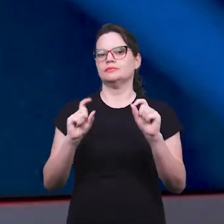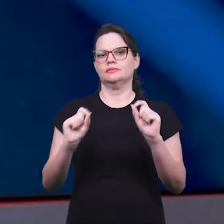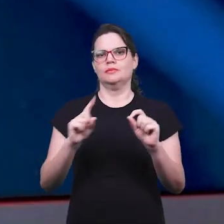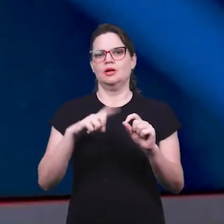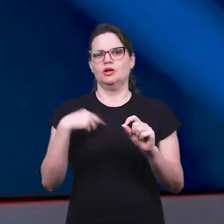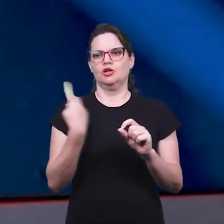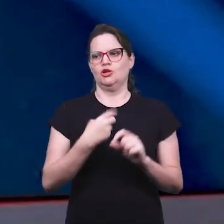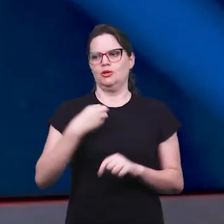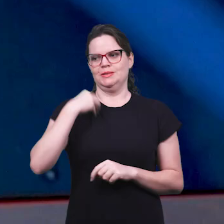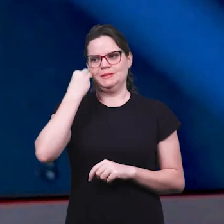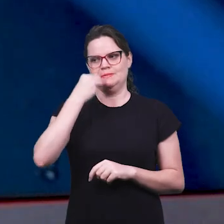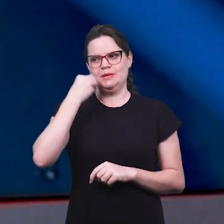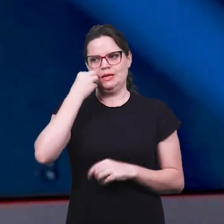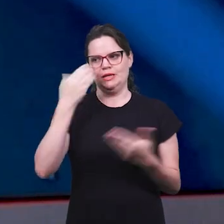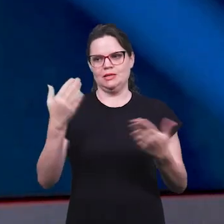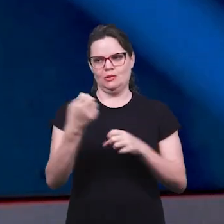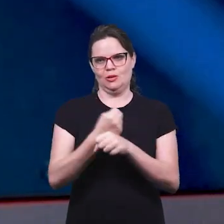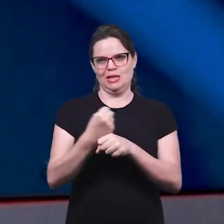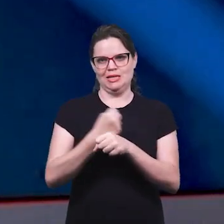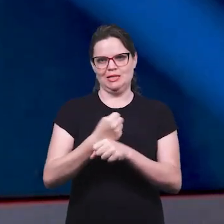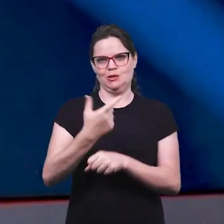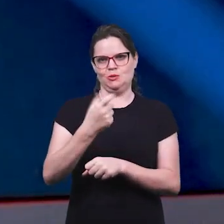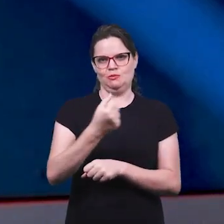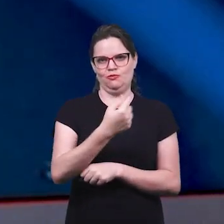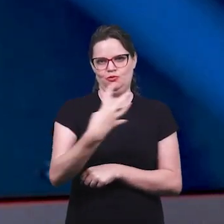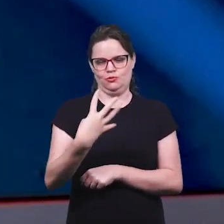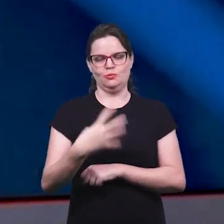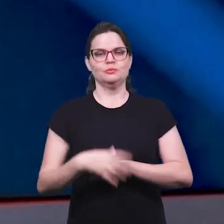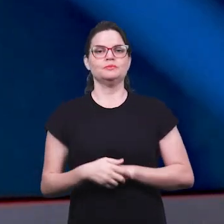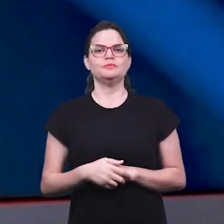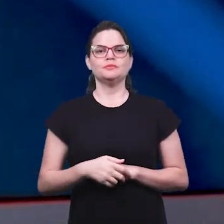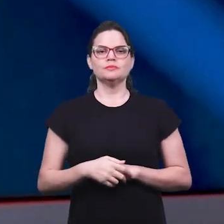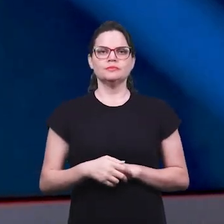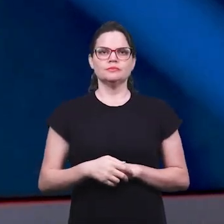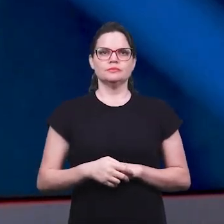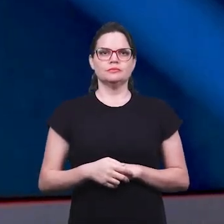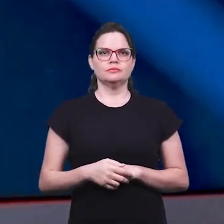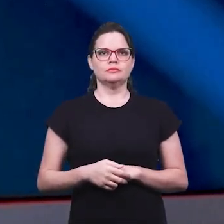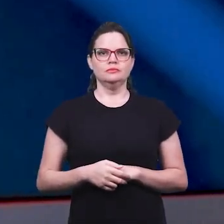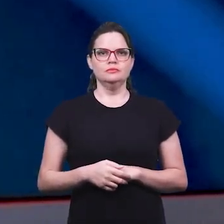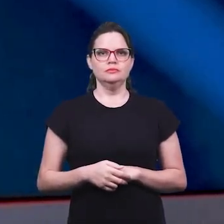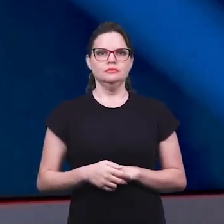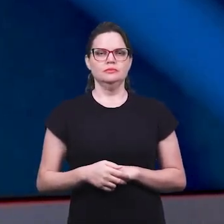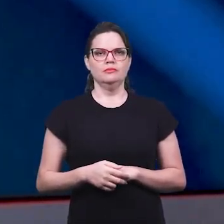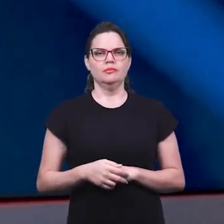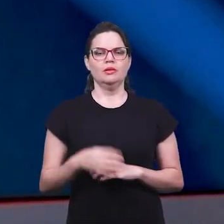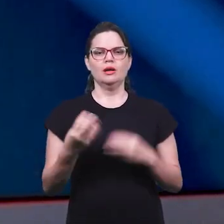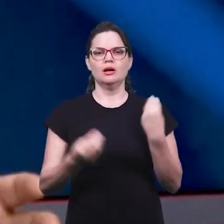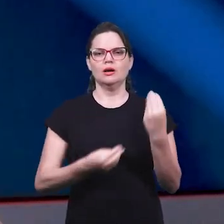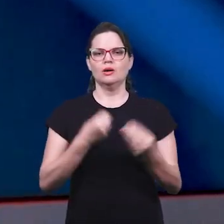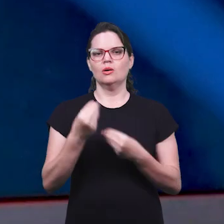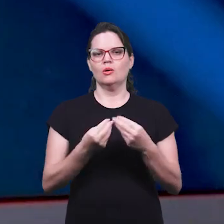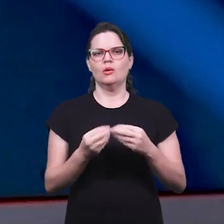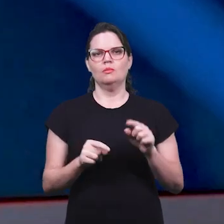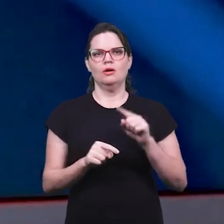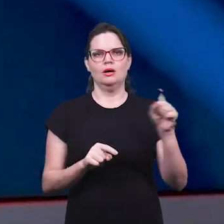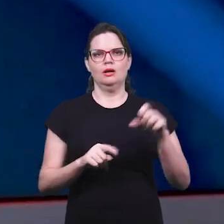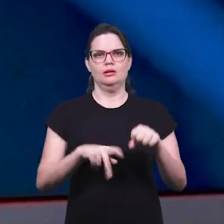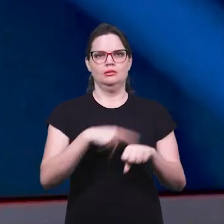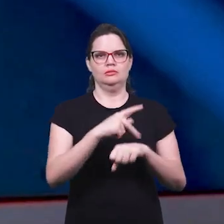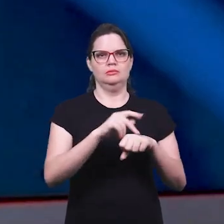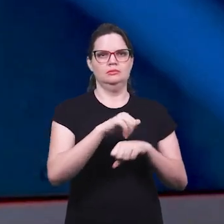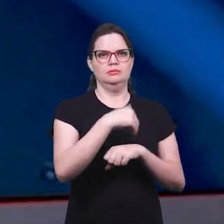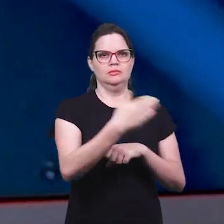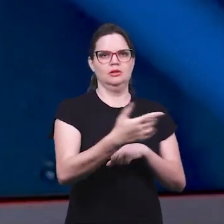estamos vivendo neste ano, qual o crescimento que tivemos no alcance desta obra no exterior